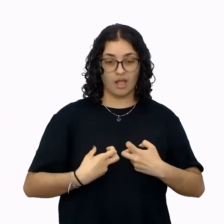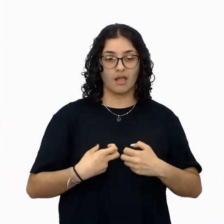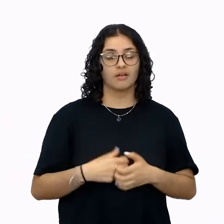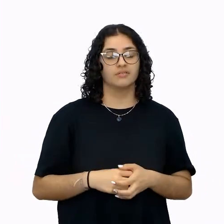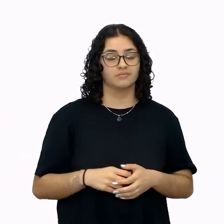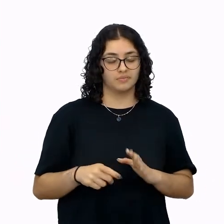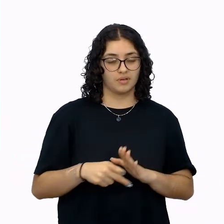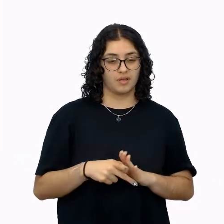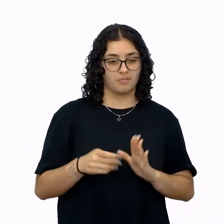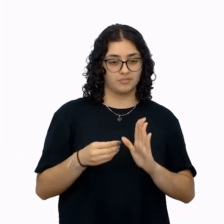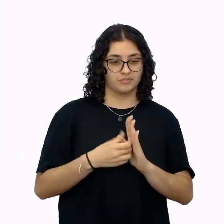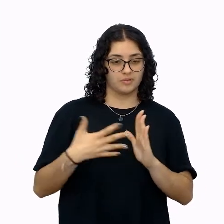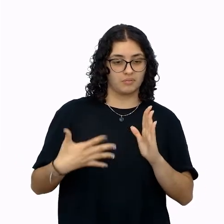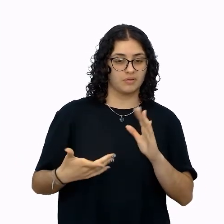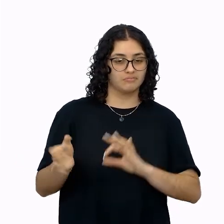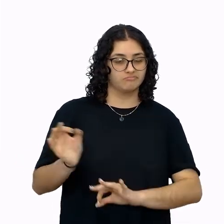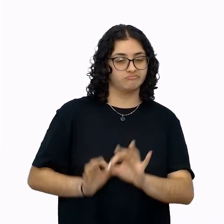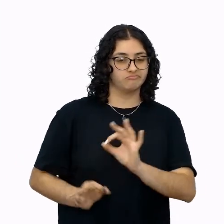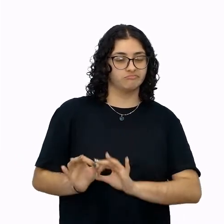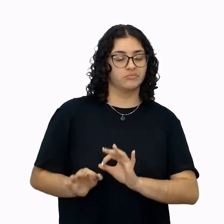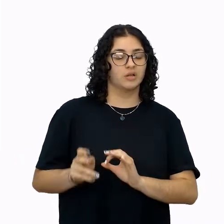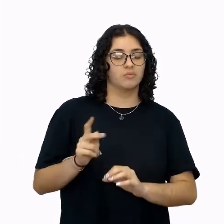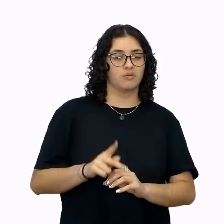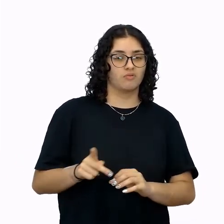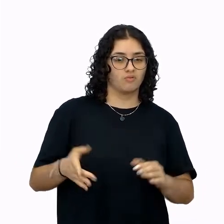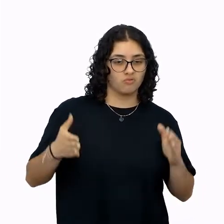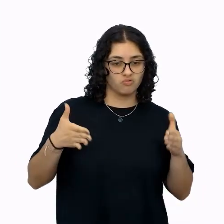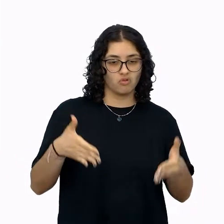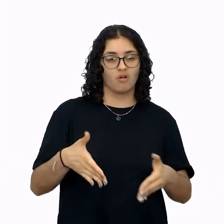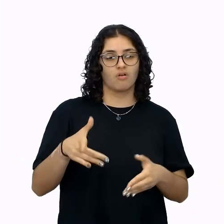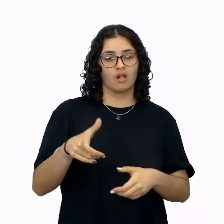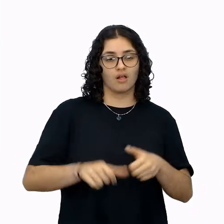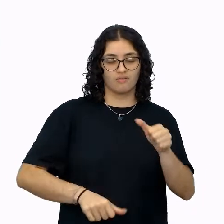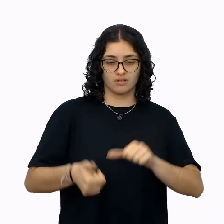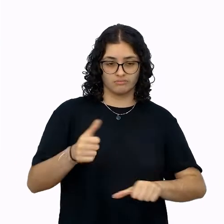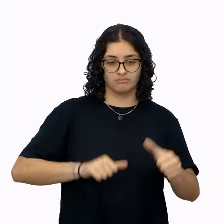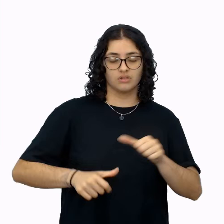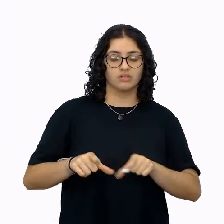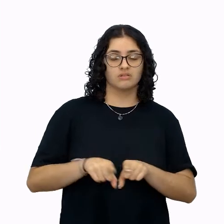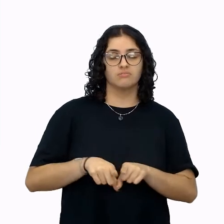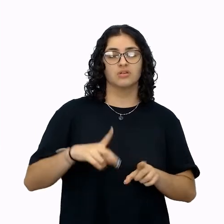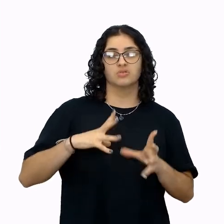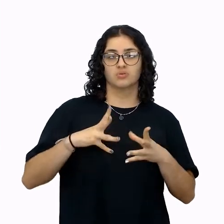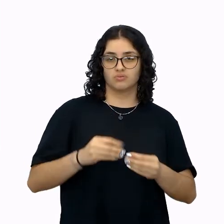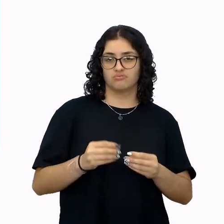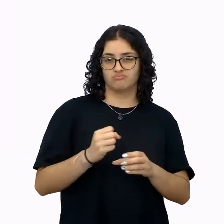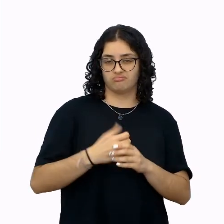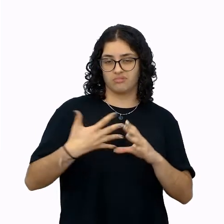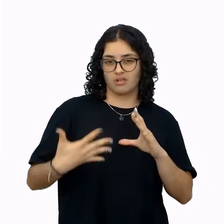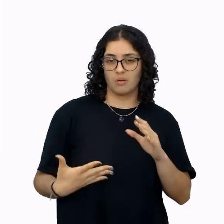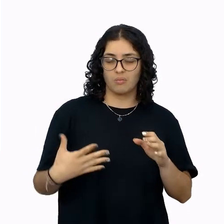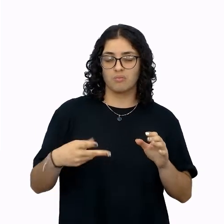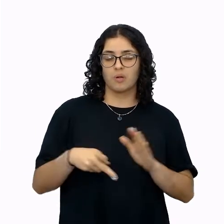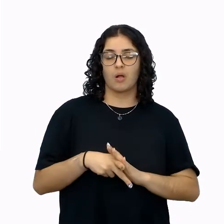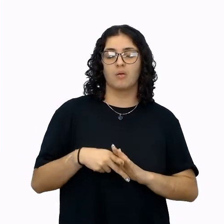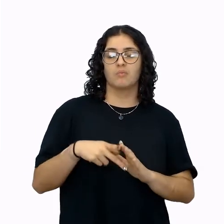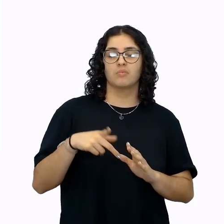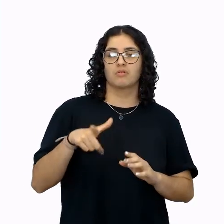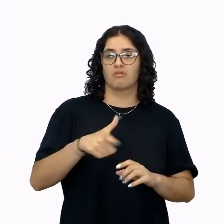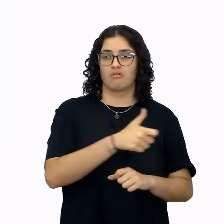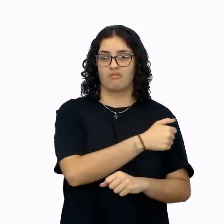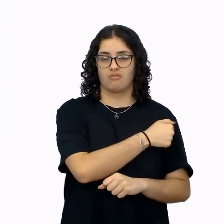currículo. Então, deve ser planejado pelo professor com foco nessa avaliação em todos os aspectos de desenvolvimento dos estudantes, a